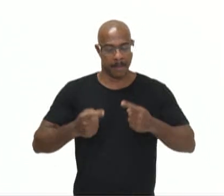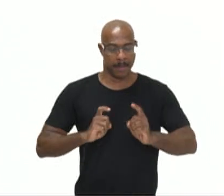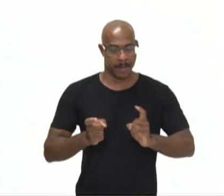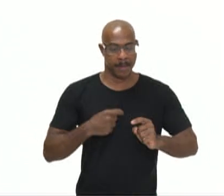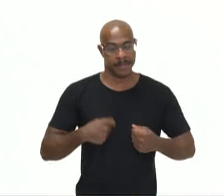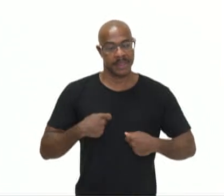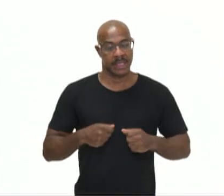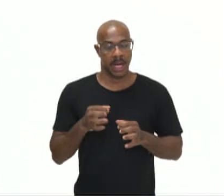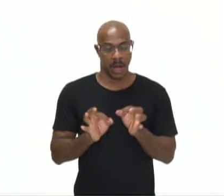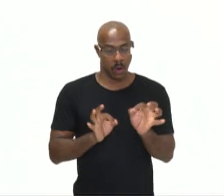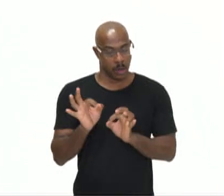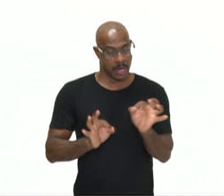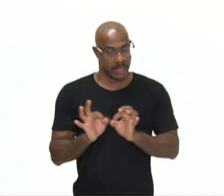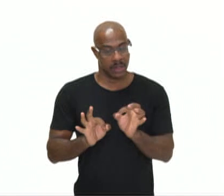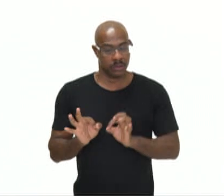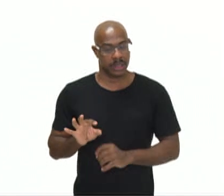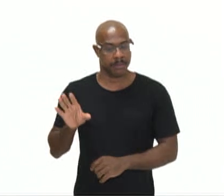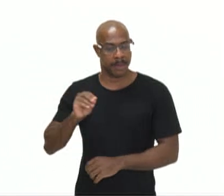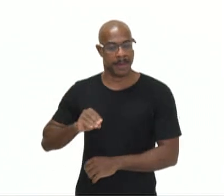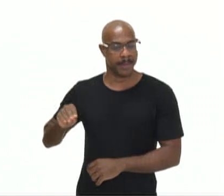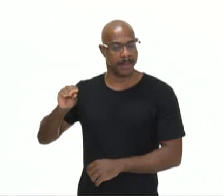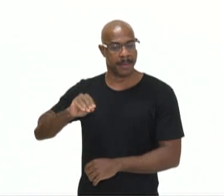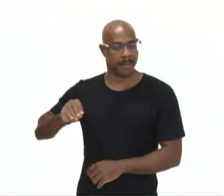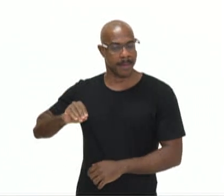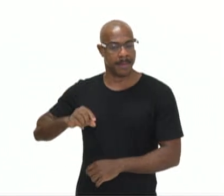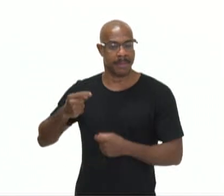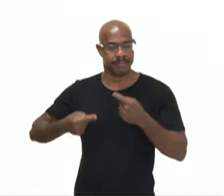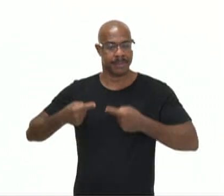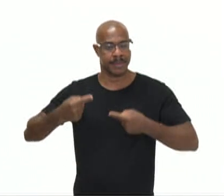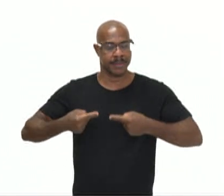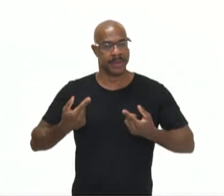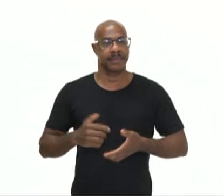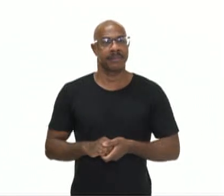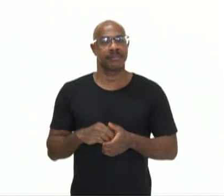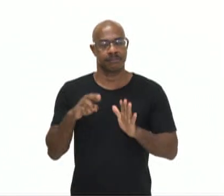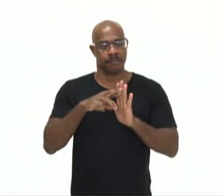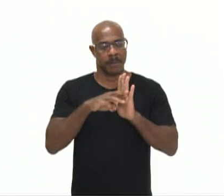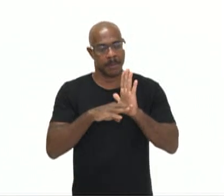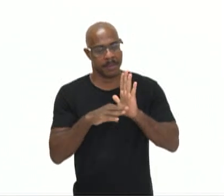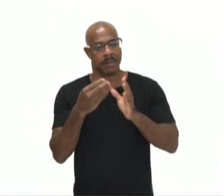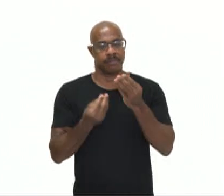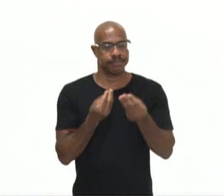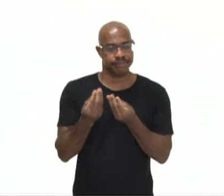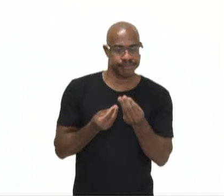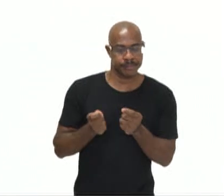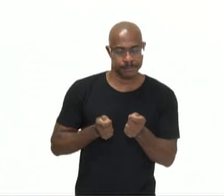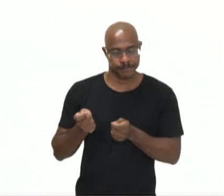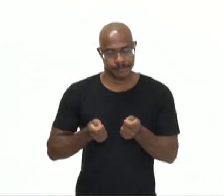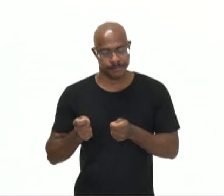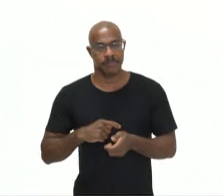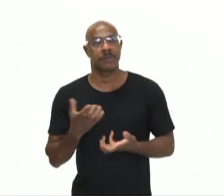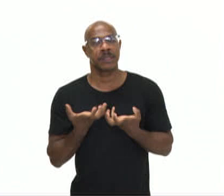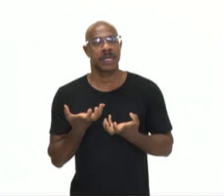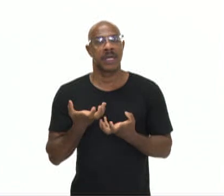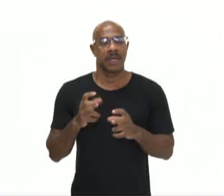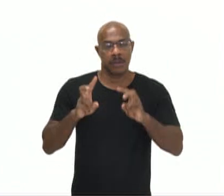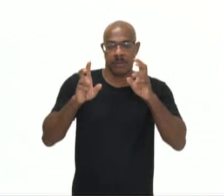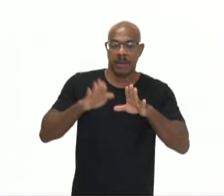seus discursos, acionando uma série de argumentos de acordo com o movimento argumentativo que deseja